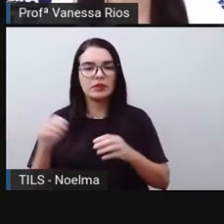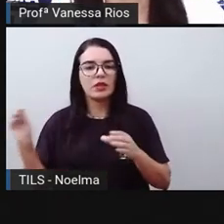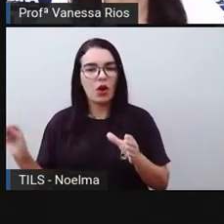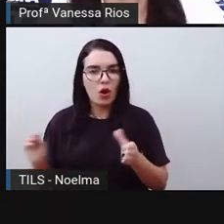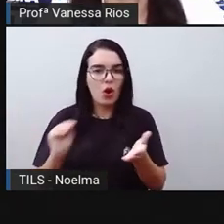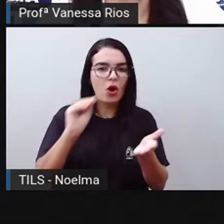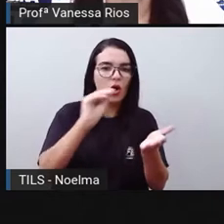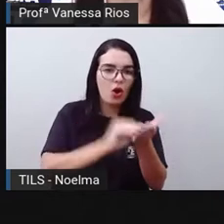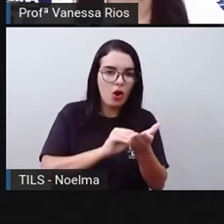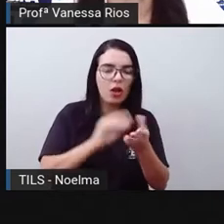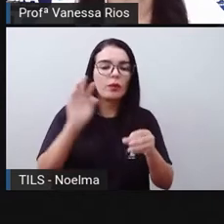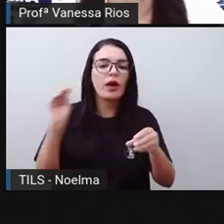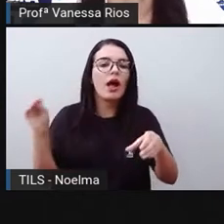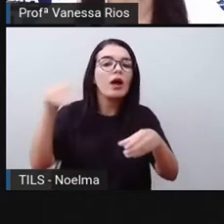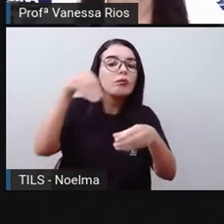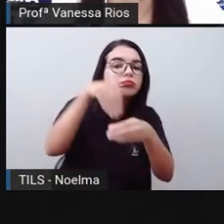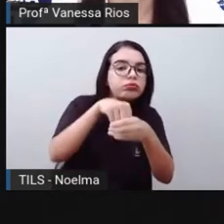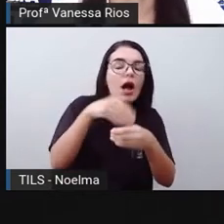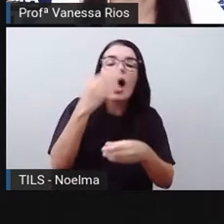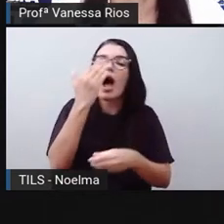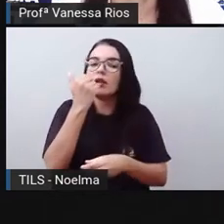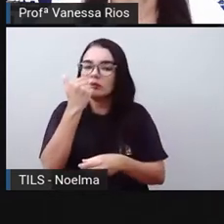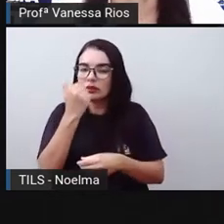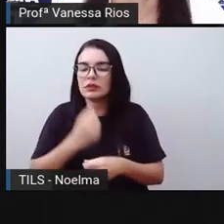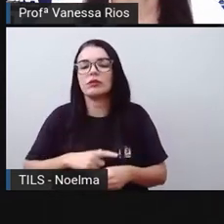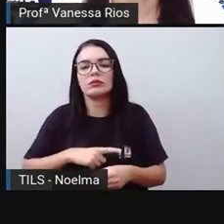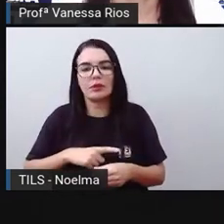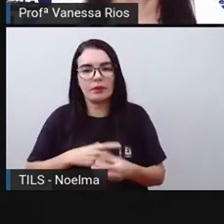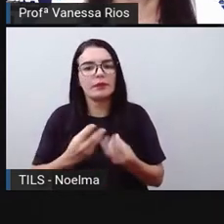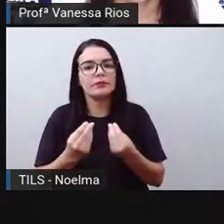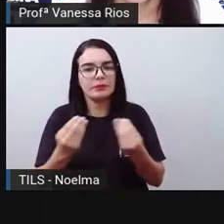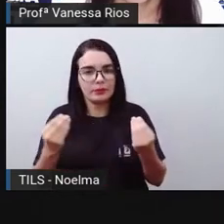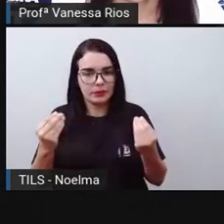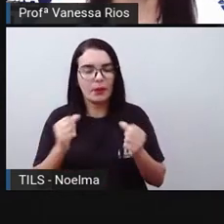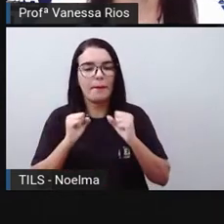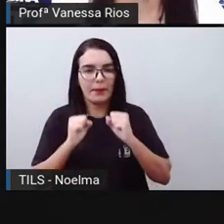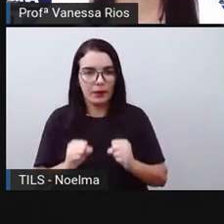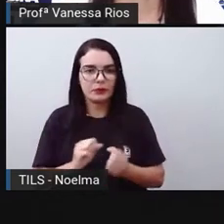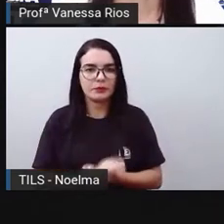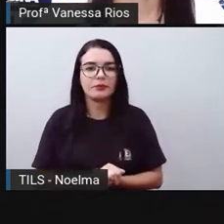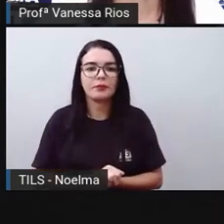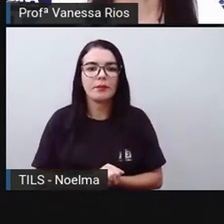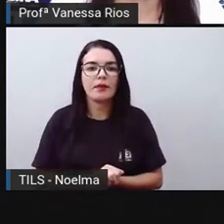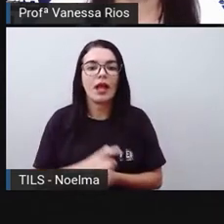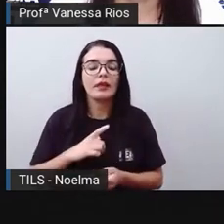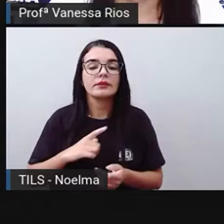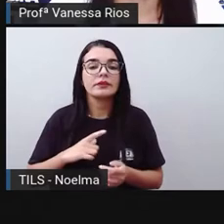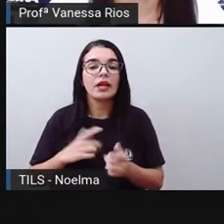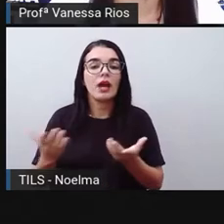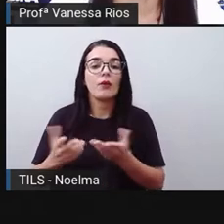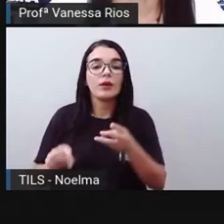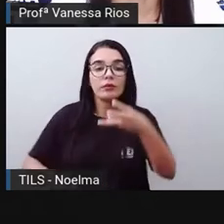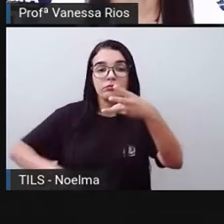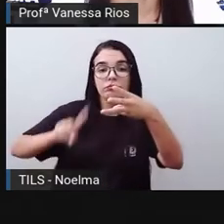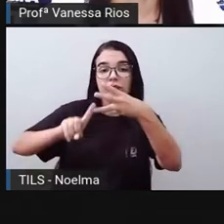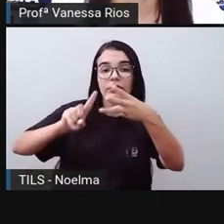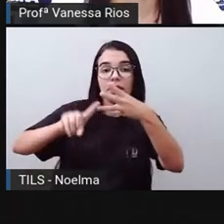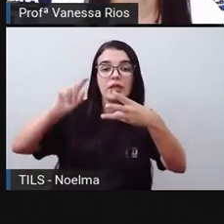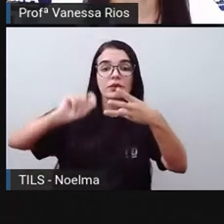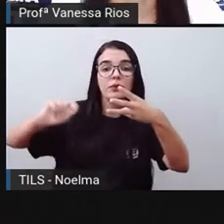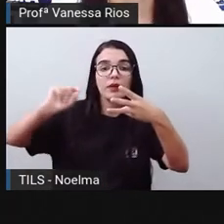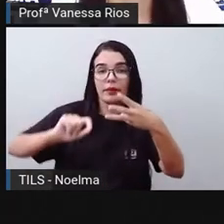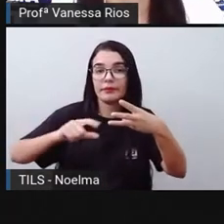incluir na nossa alimentação uma quantidade também grande. E aí a gente observa que entre os grupos